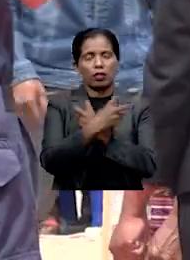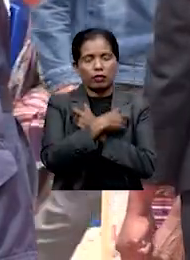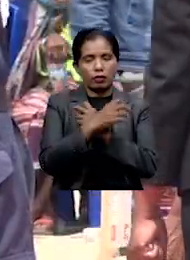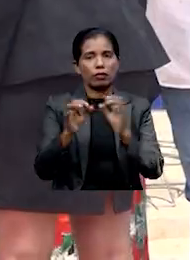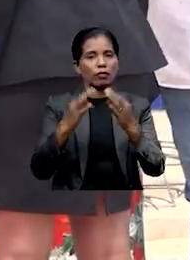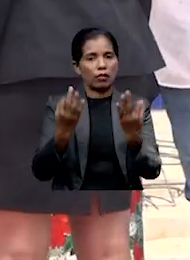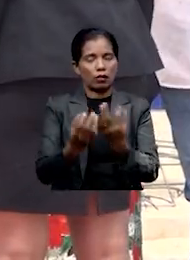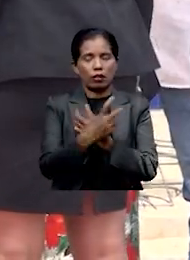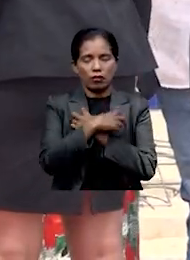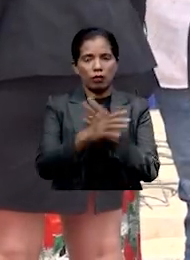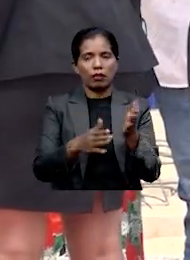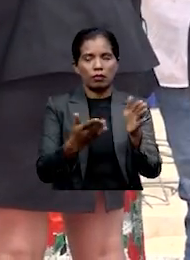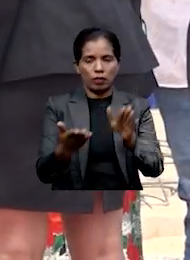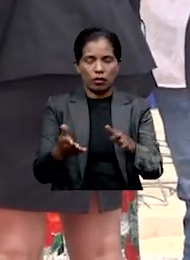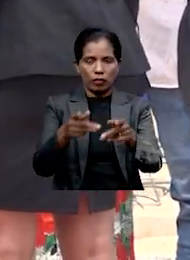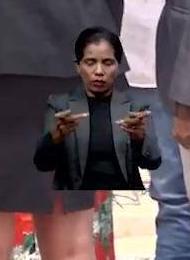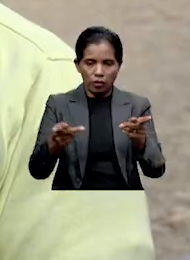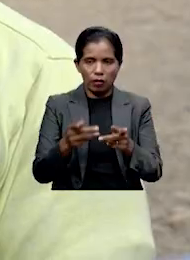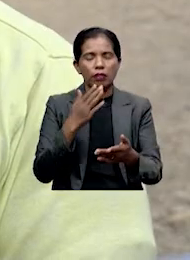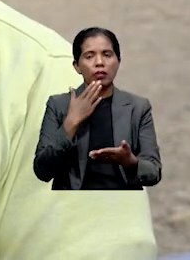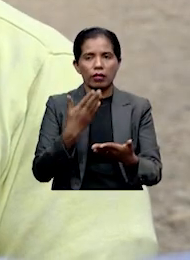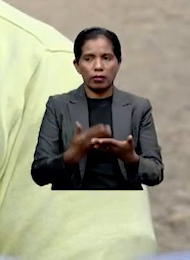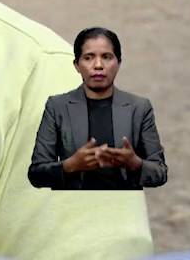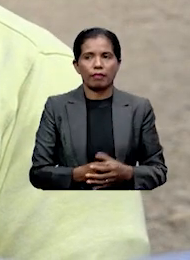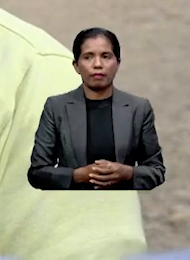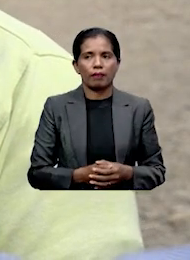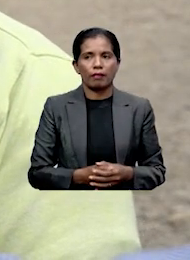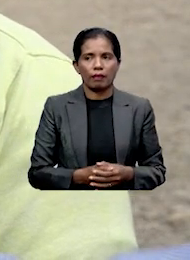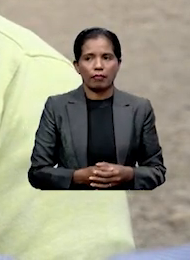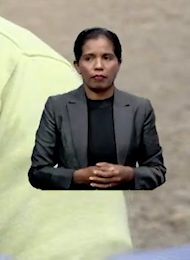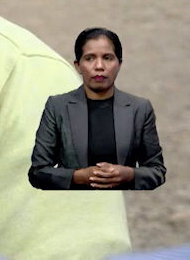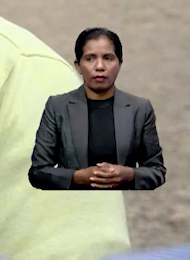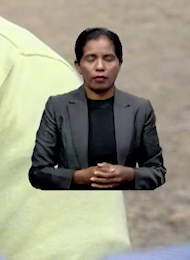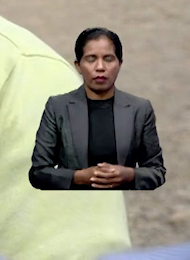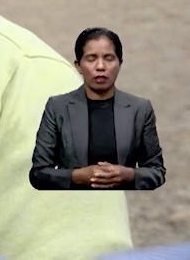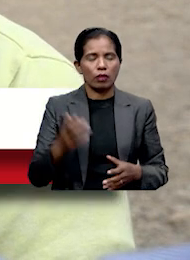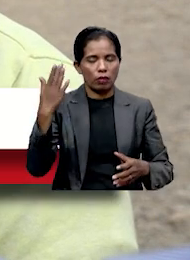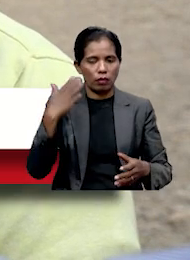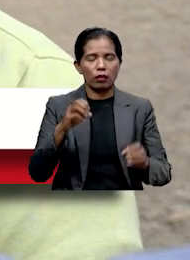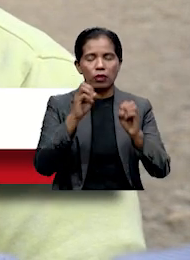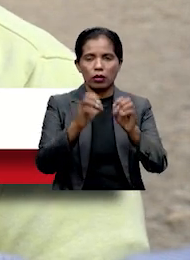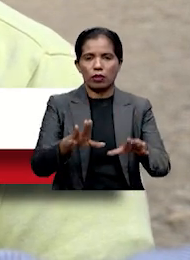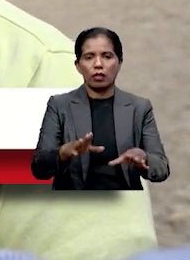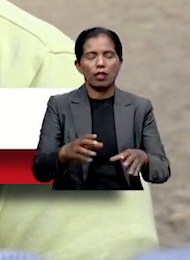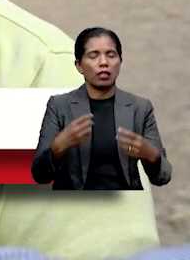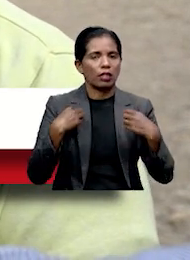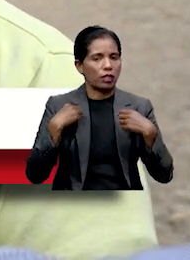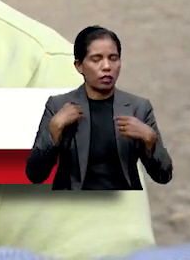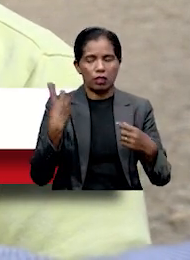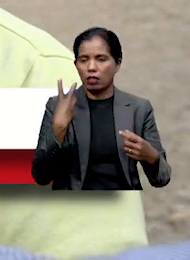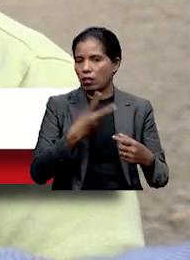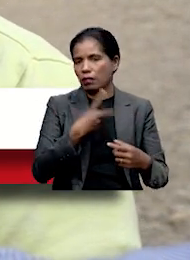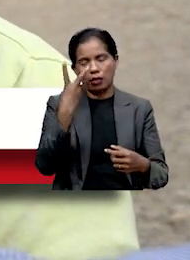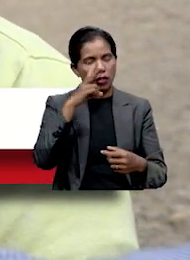a fati nebe magdigno. Tiro mate, soe isi nam nunca hare, abla hare, ato